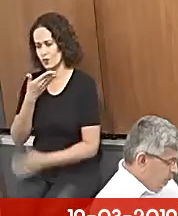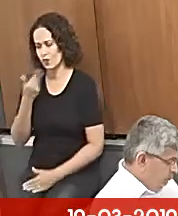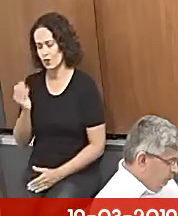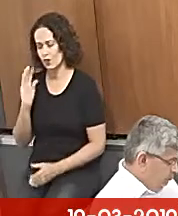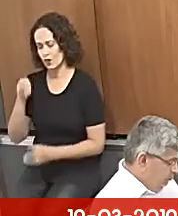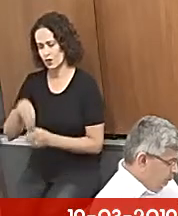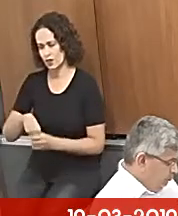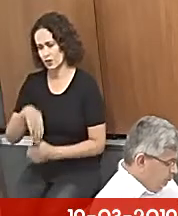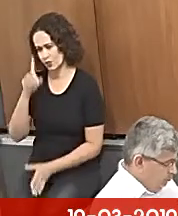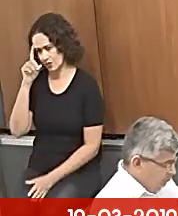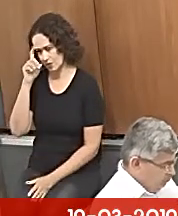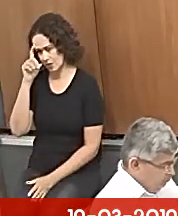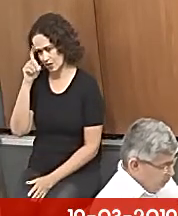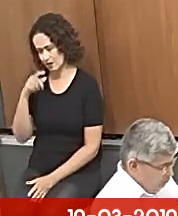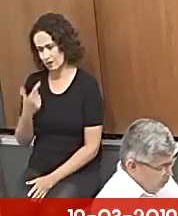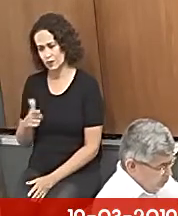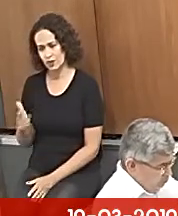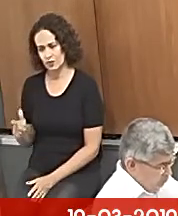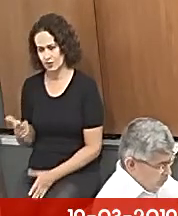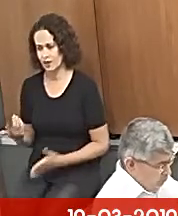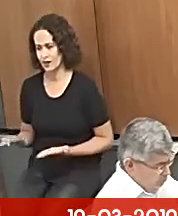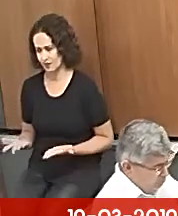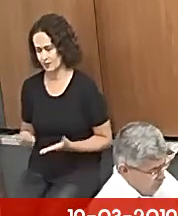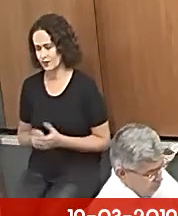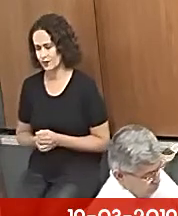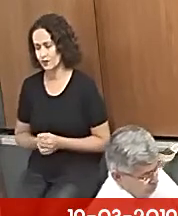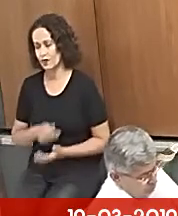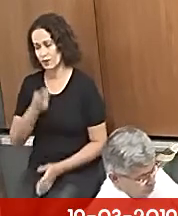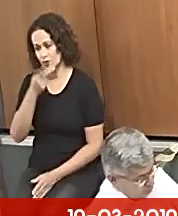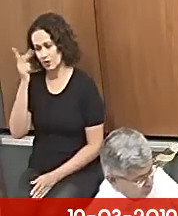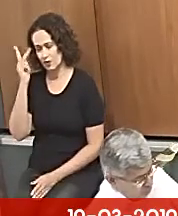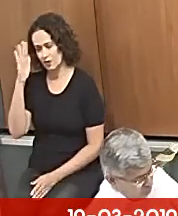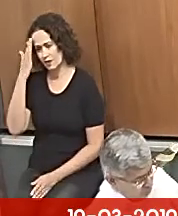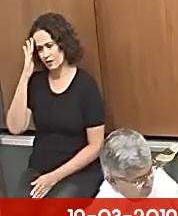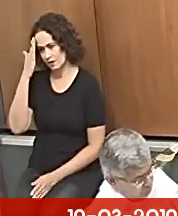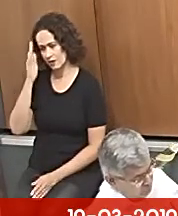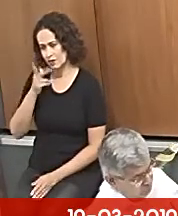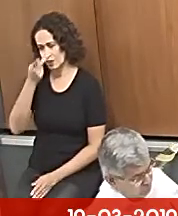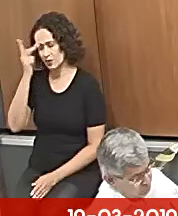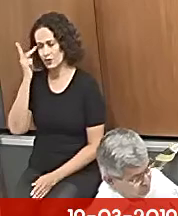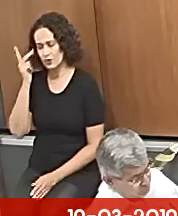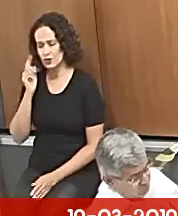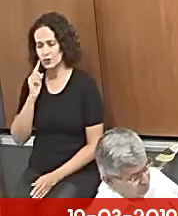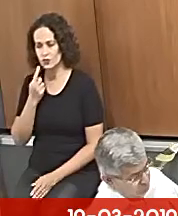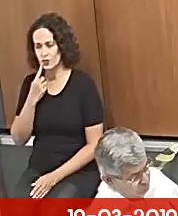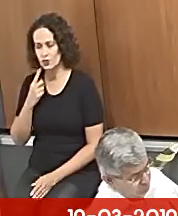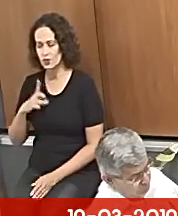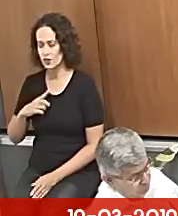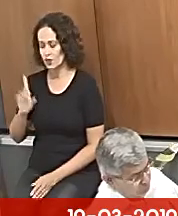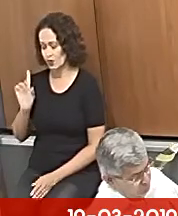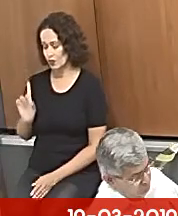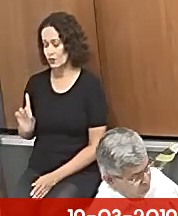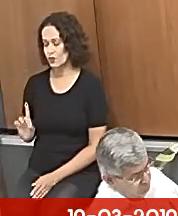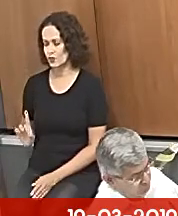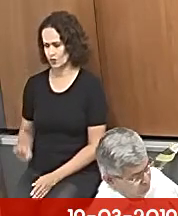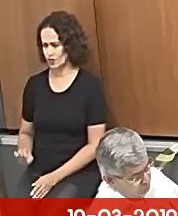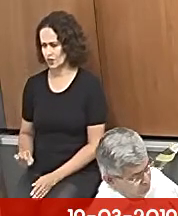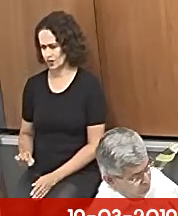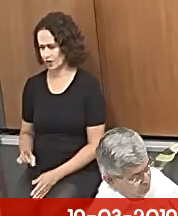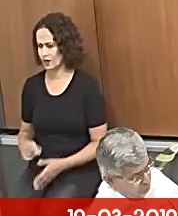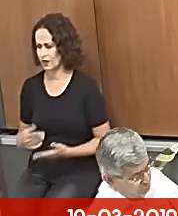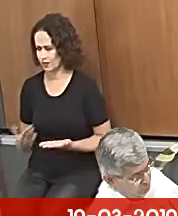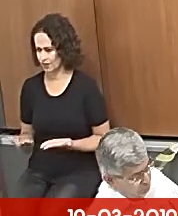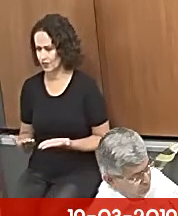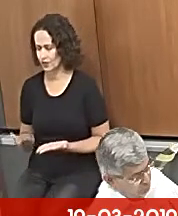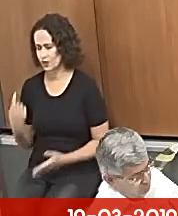o que não há uma pessoa que entenda de fato a pessoa surda ela quer ter o seu direito de exercer sua cidadania de